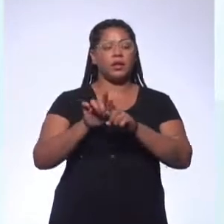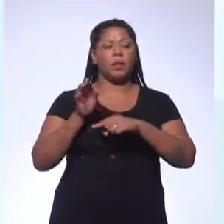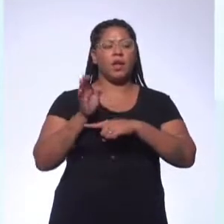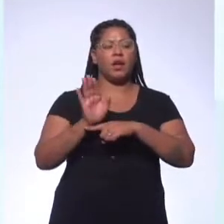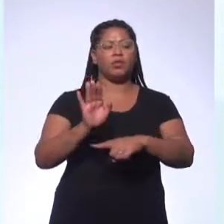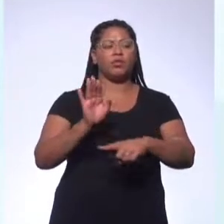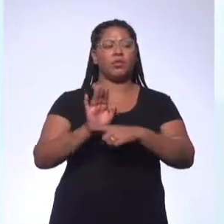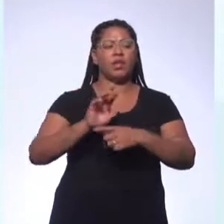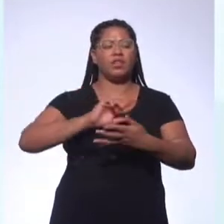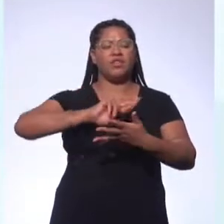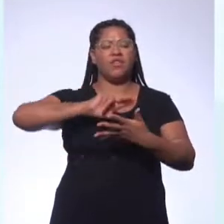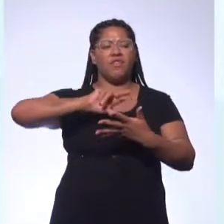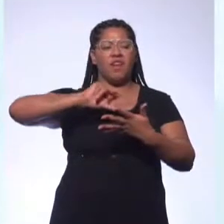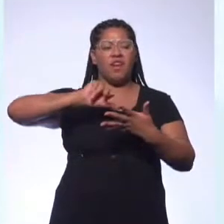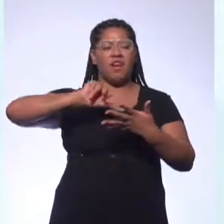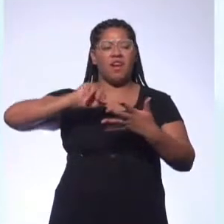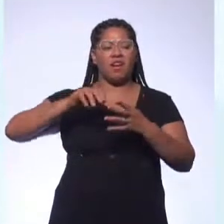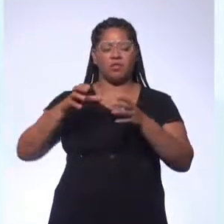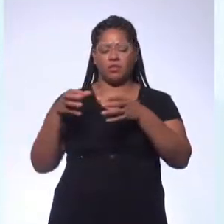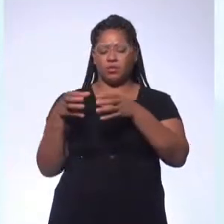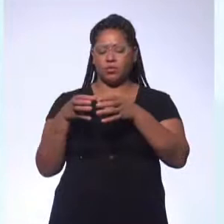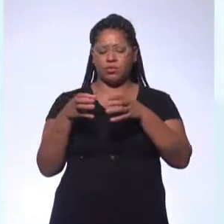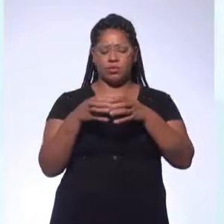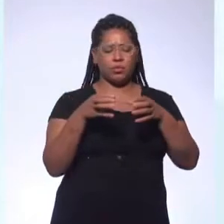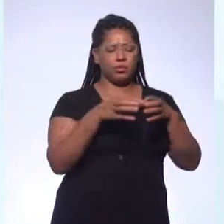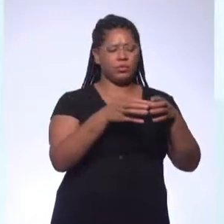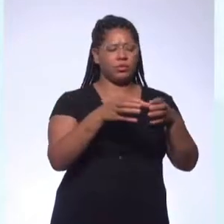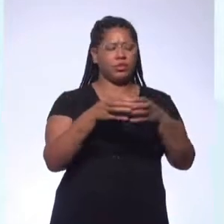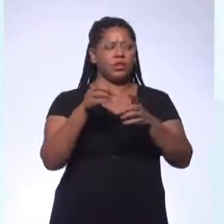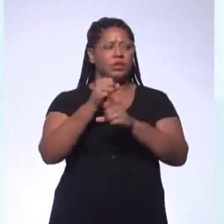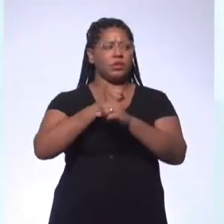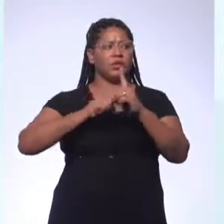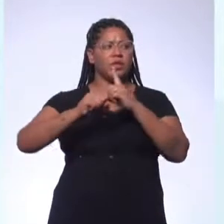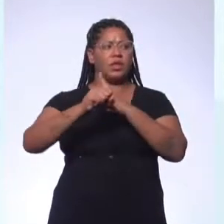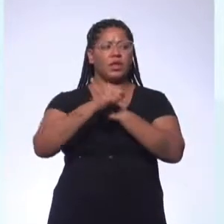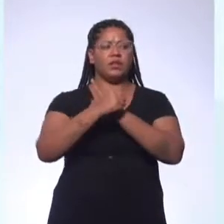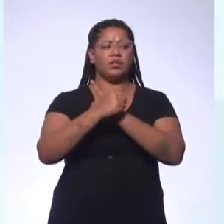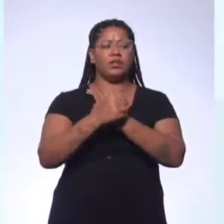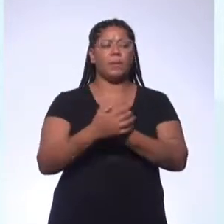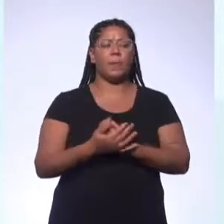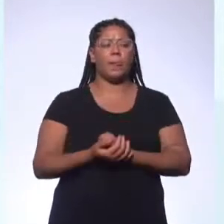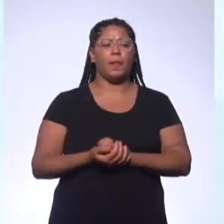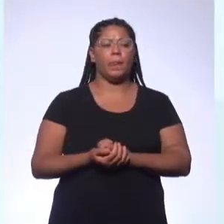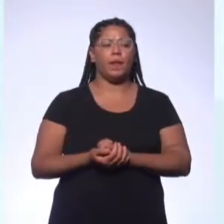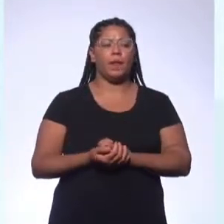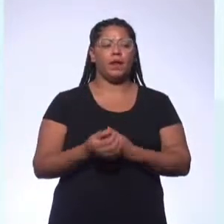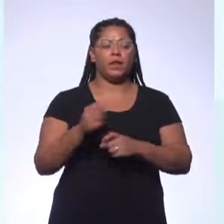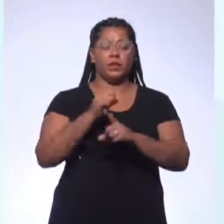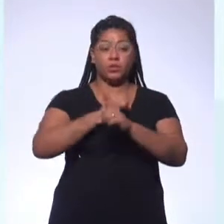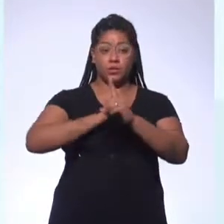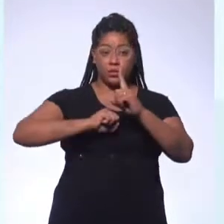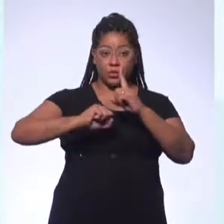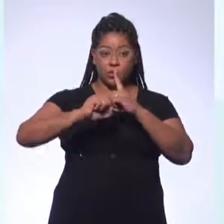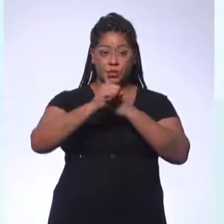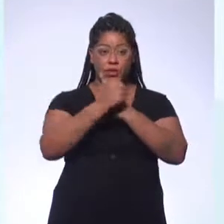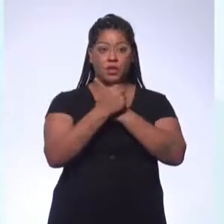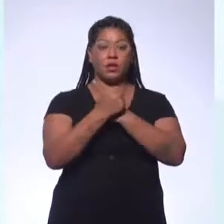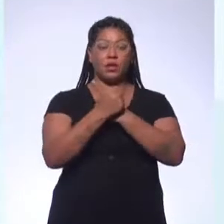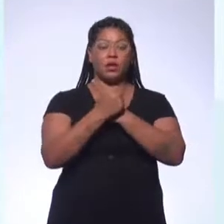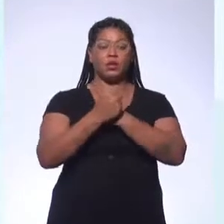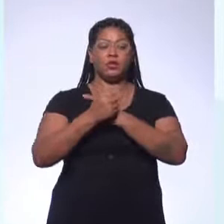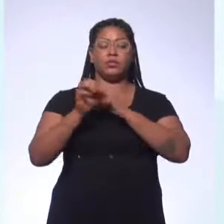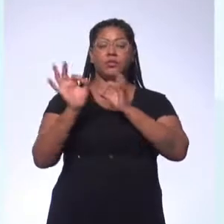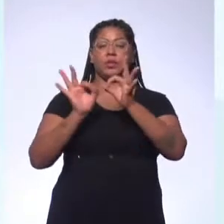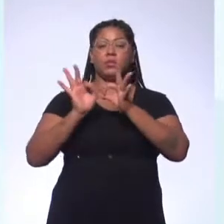ou seja, dando voz à sociedade civil, para que a sociedade civil possa organizar os seus